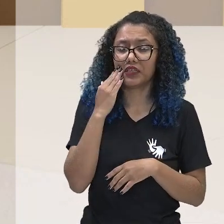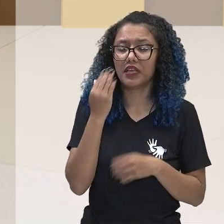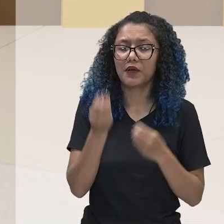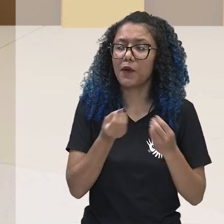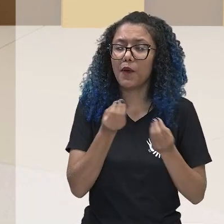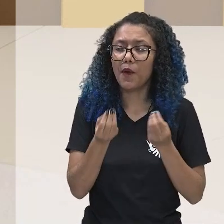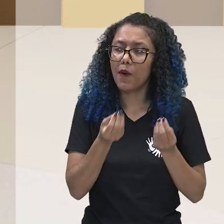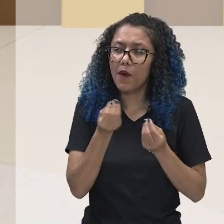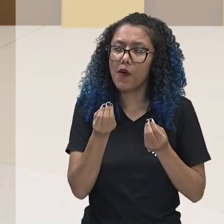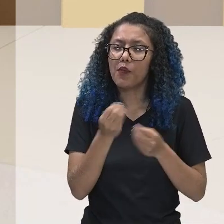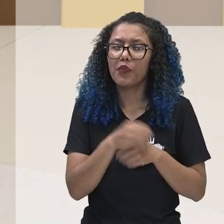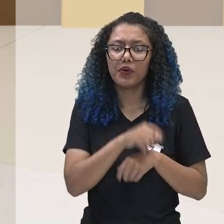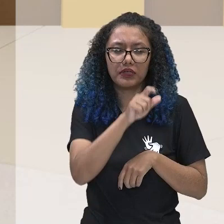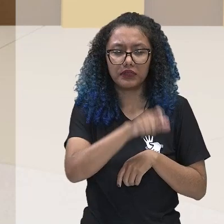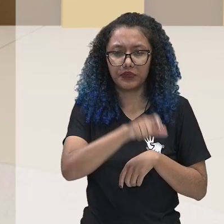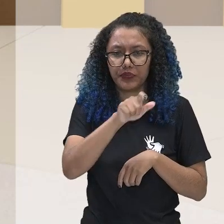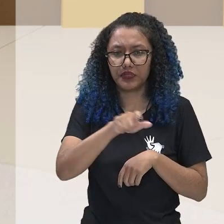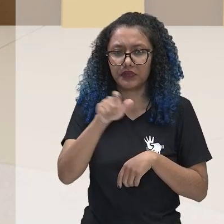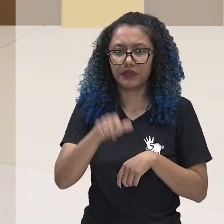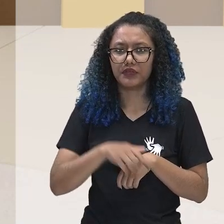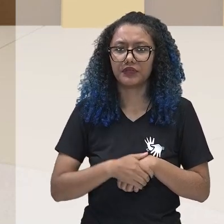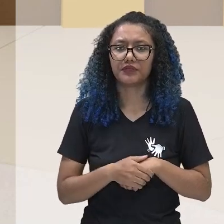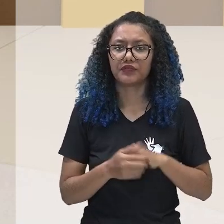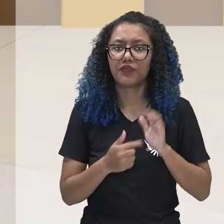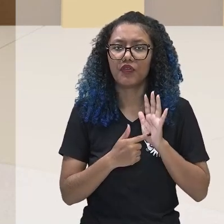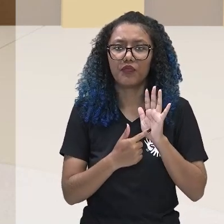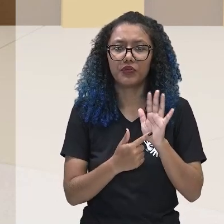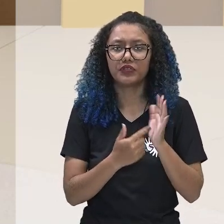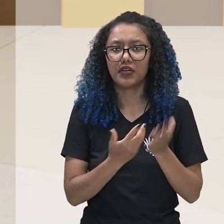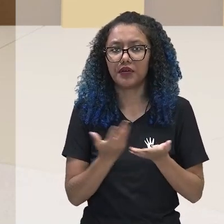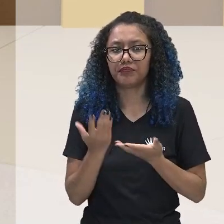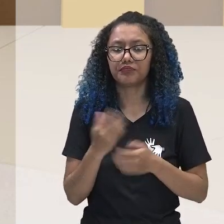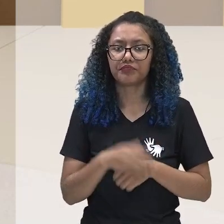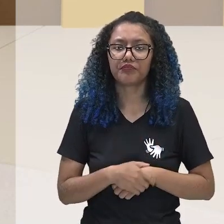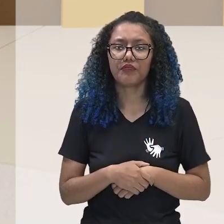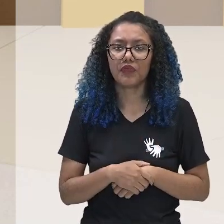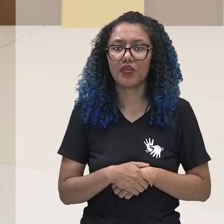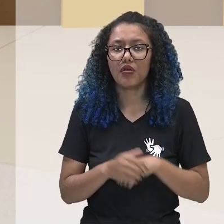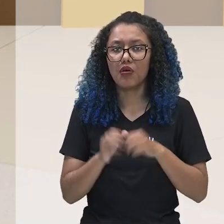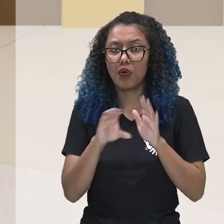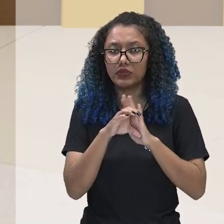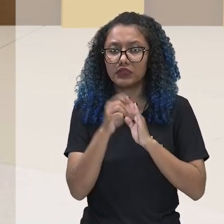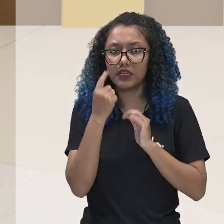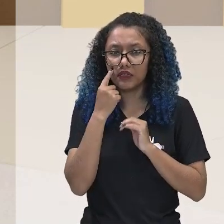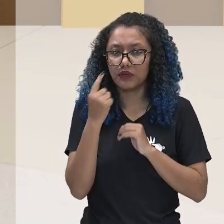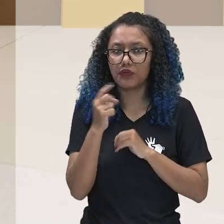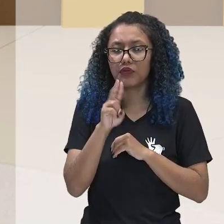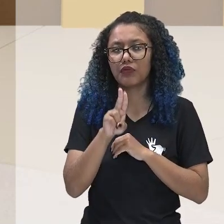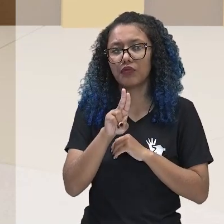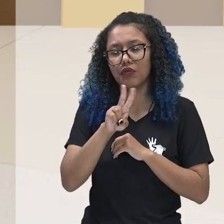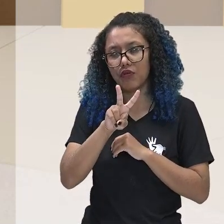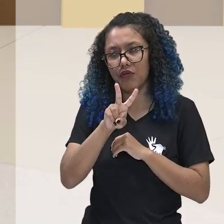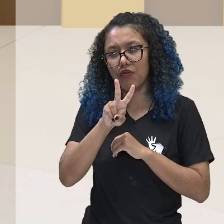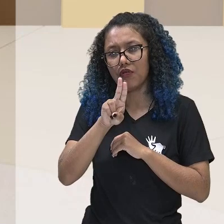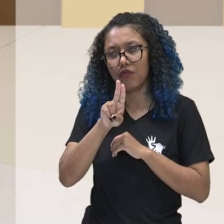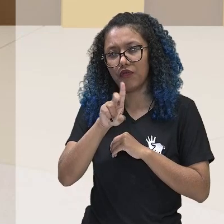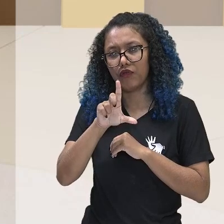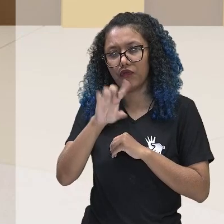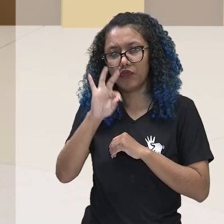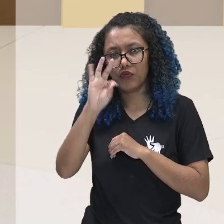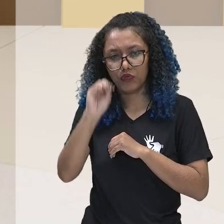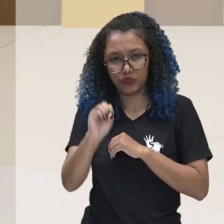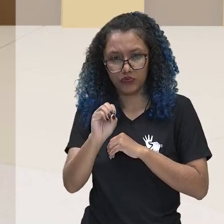que são essas pessoas, né, o que são esses nomes, eu trago aí um conceito para vocês dos vultos históricos. Né? A gente talvez tenha uma